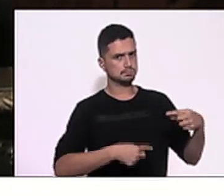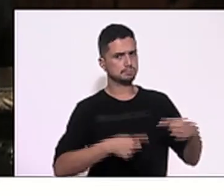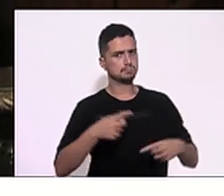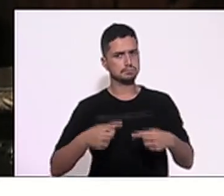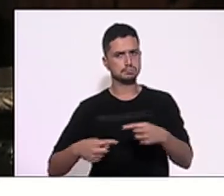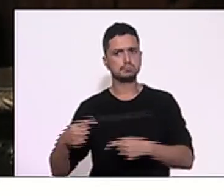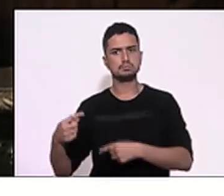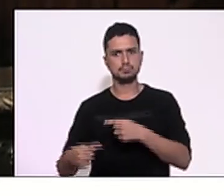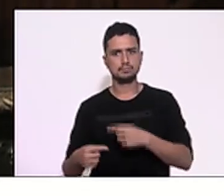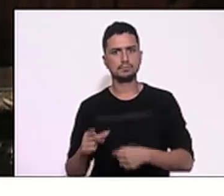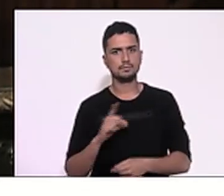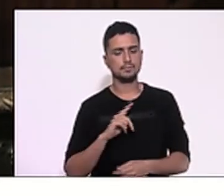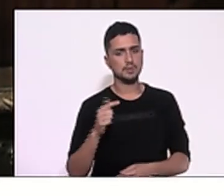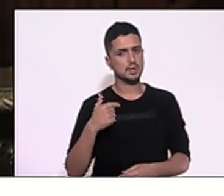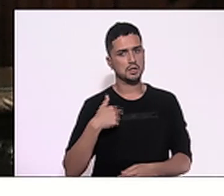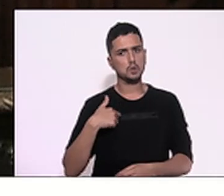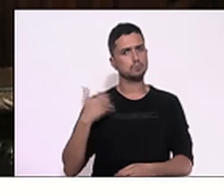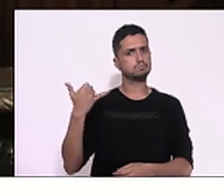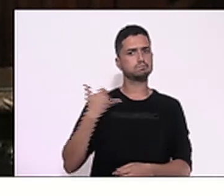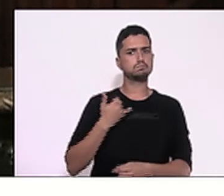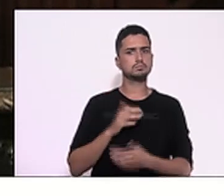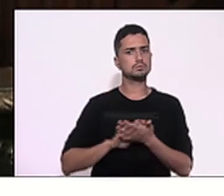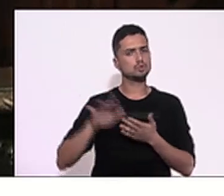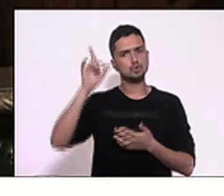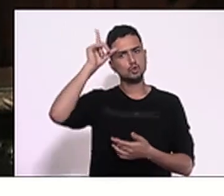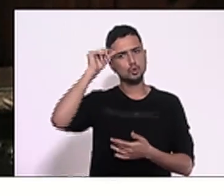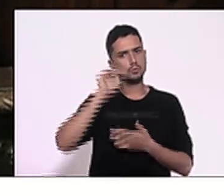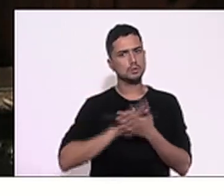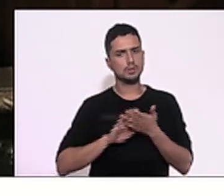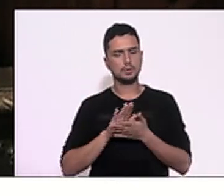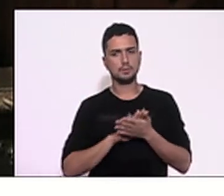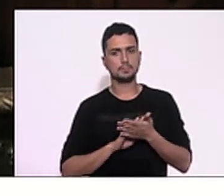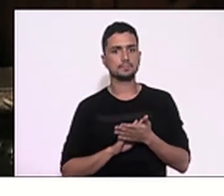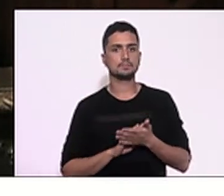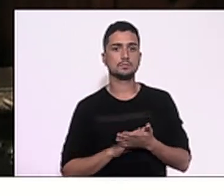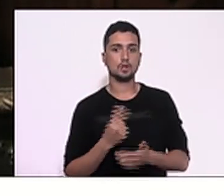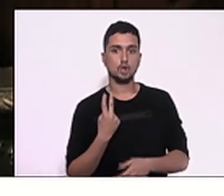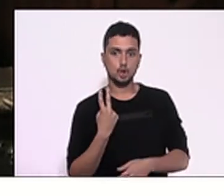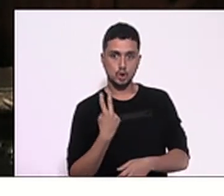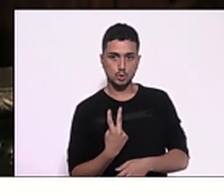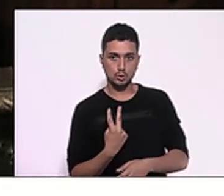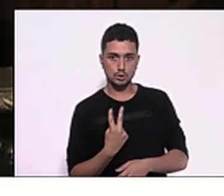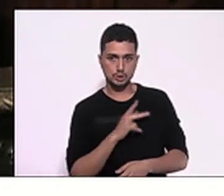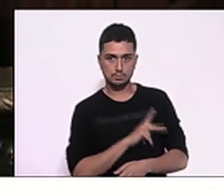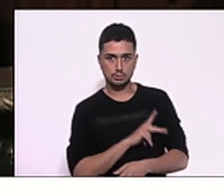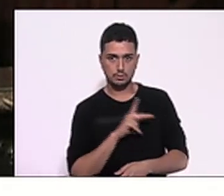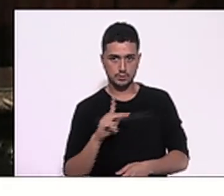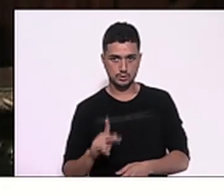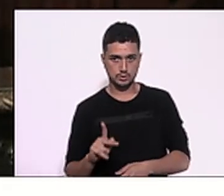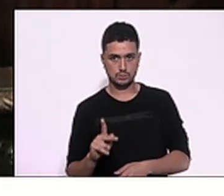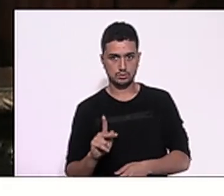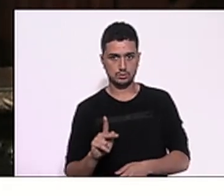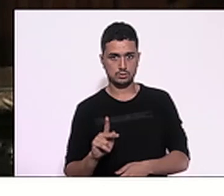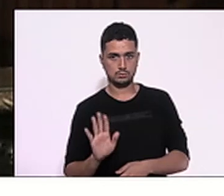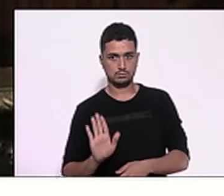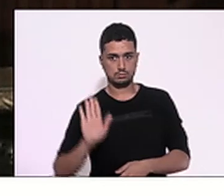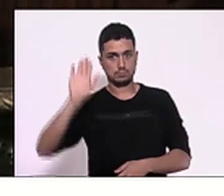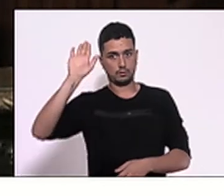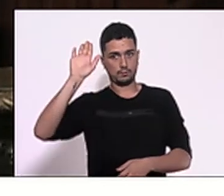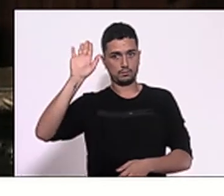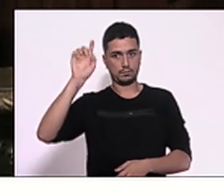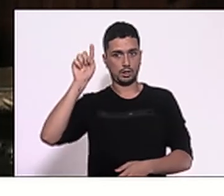30 anos, mais uma consulta direta à comunidade para a escolha do seu dirigente. Foi uma eleição